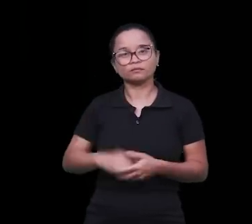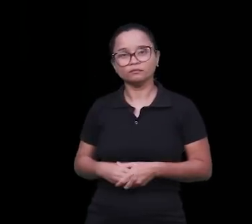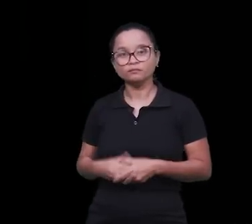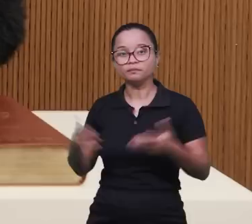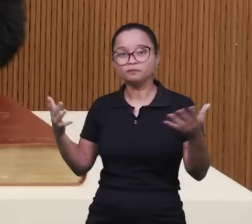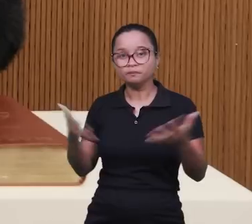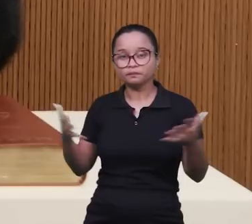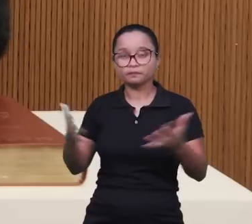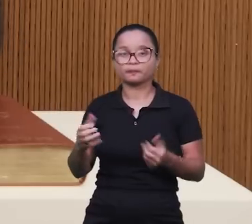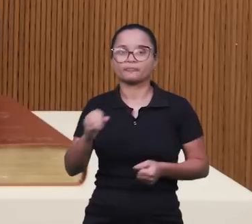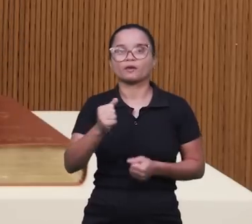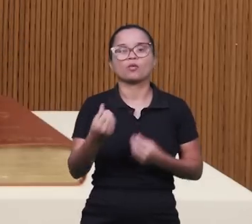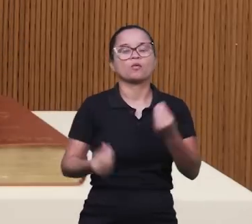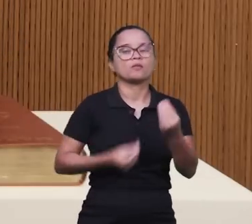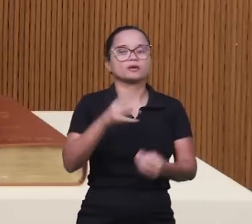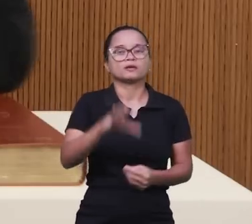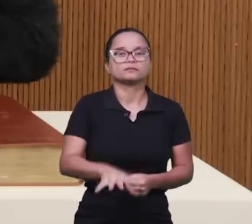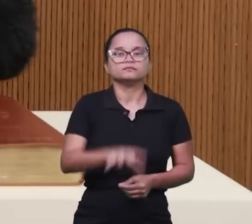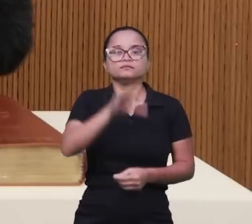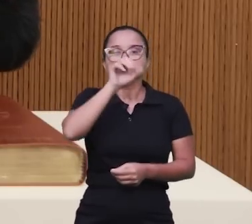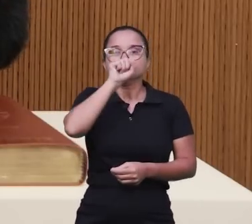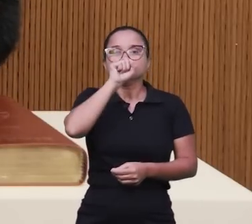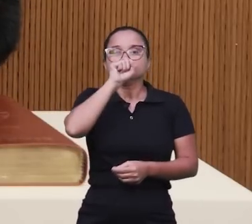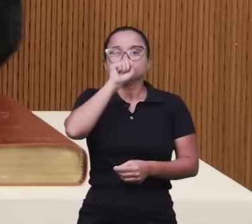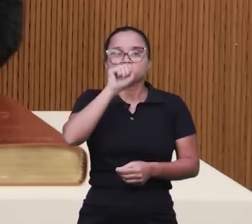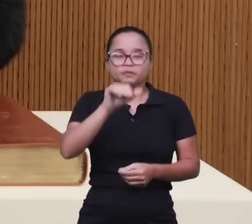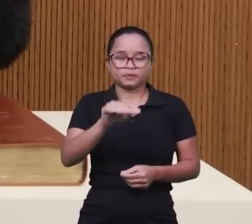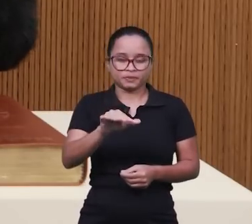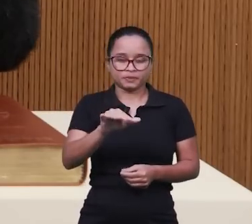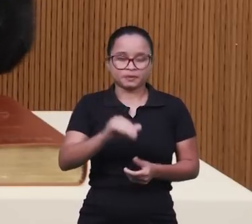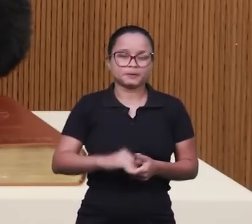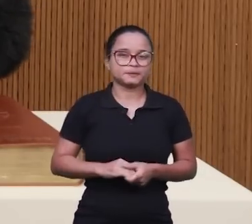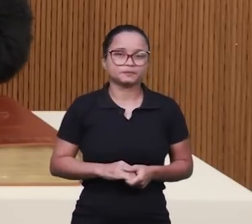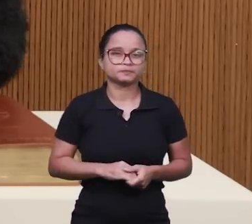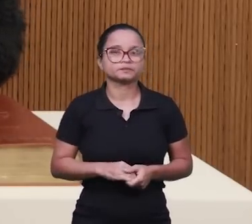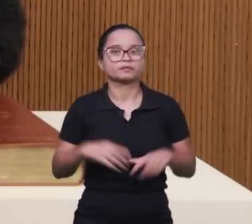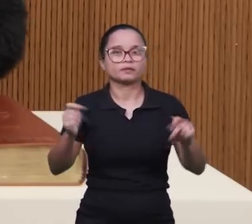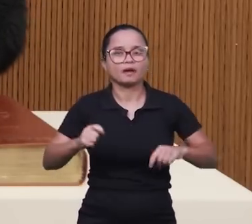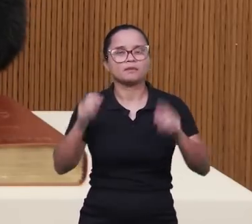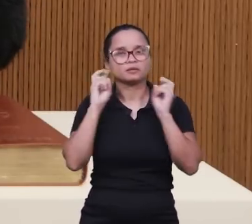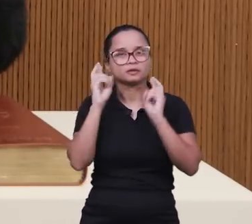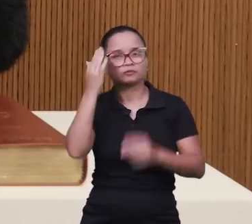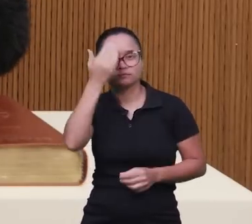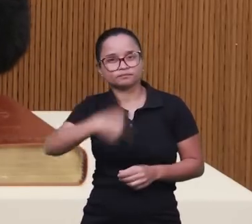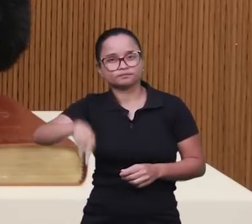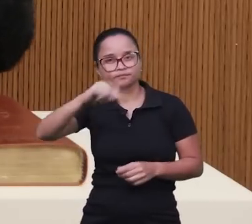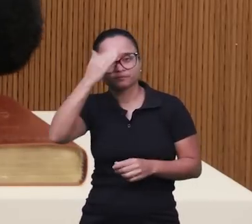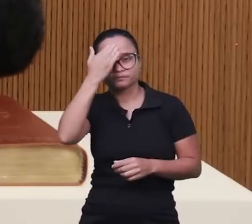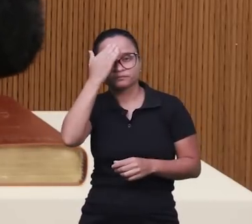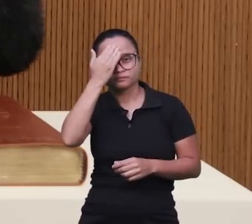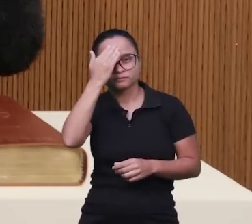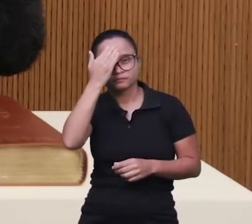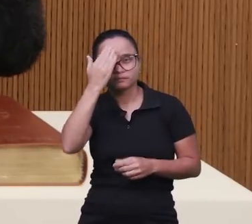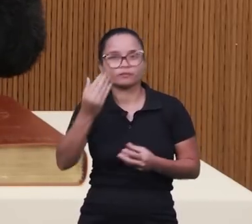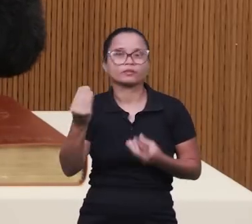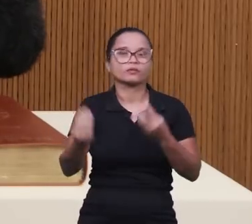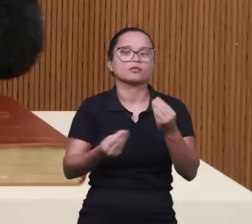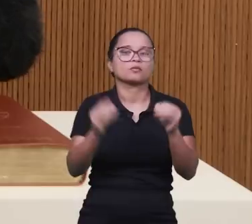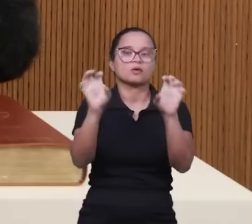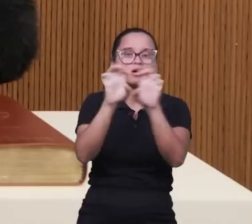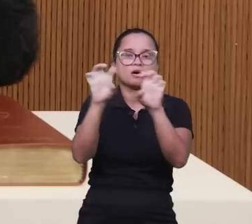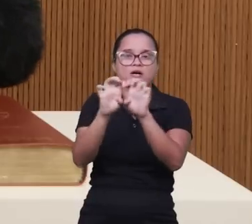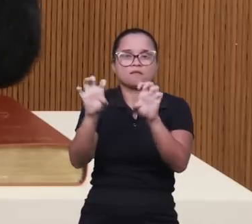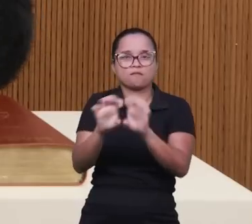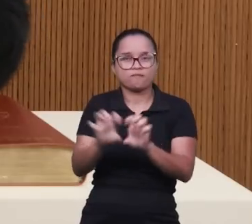é o funcionamento da sua respiração. Nos possibilita entender um pouco sobre